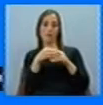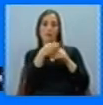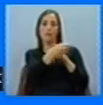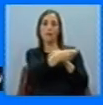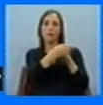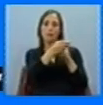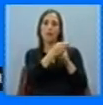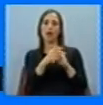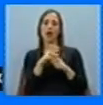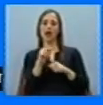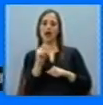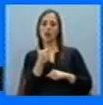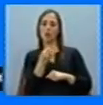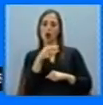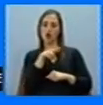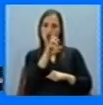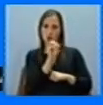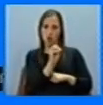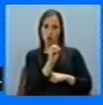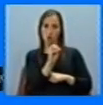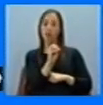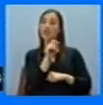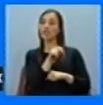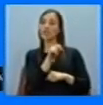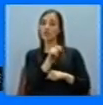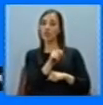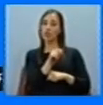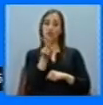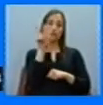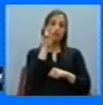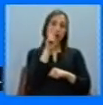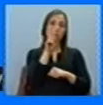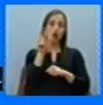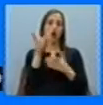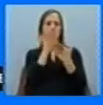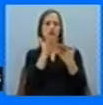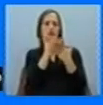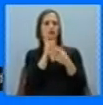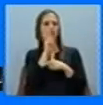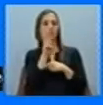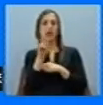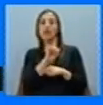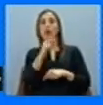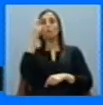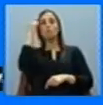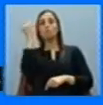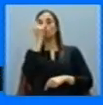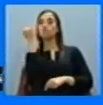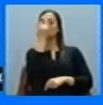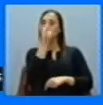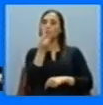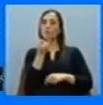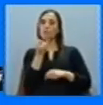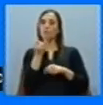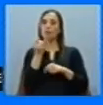superfície de Mercúrio. E esse estudo era baseado não em observações diretas, mas sim em simulações, em modelagens, digamos